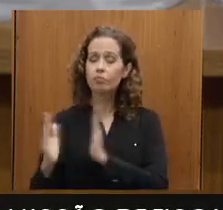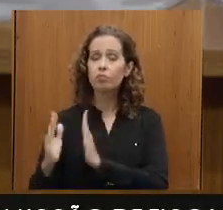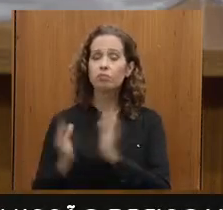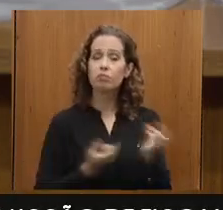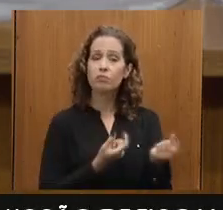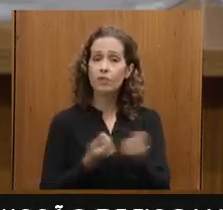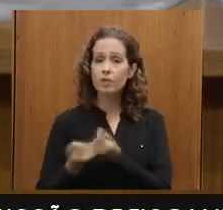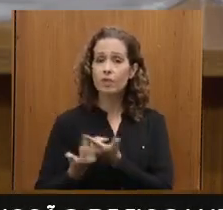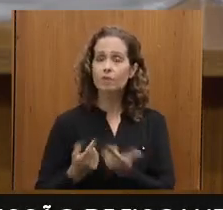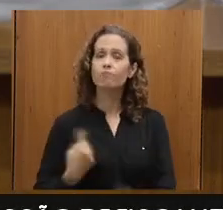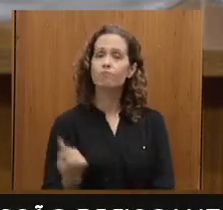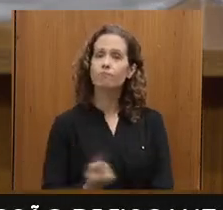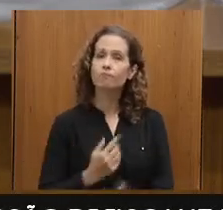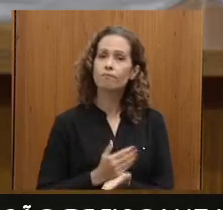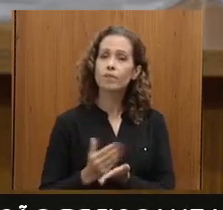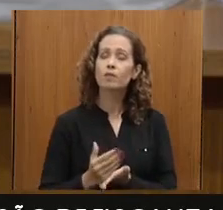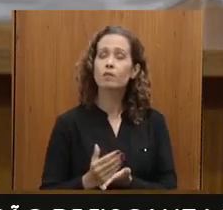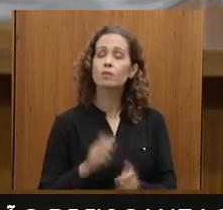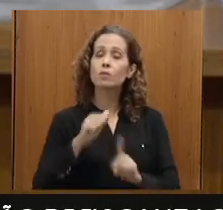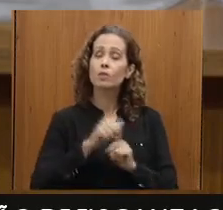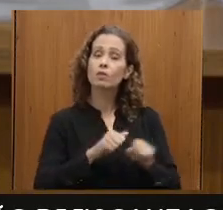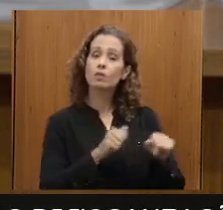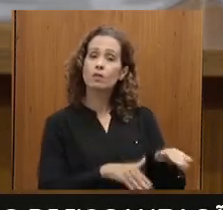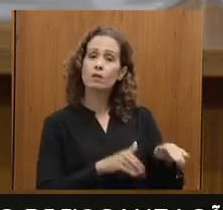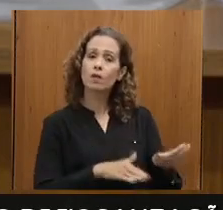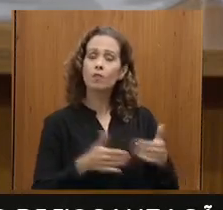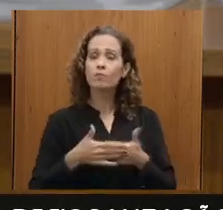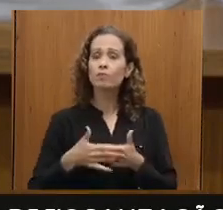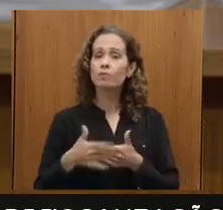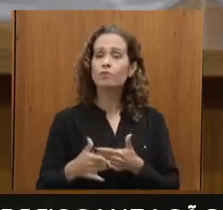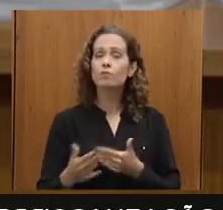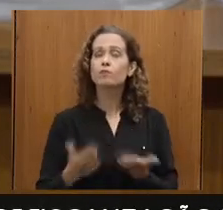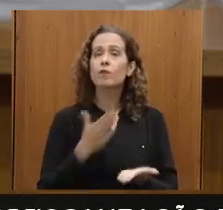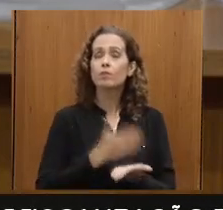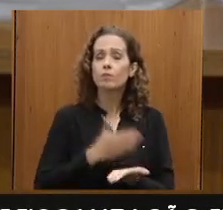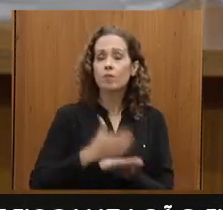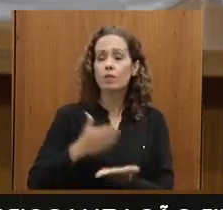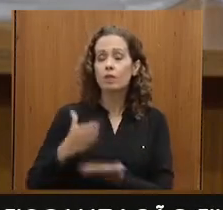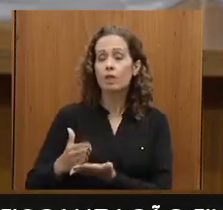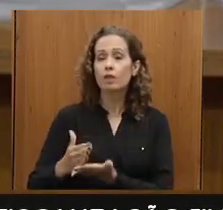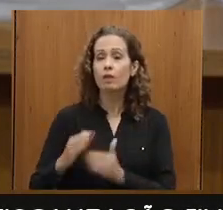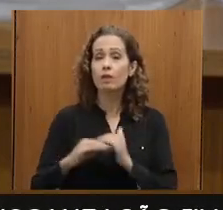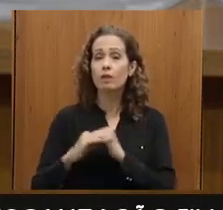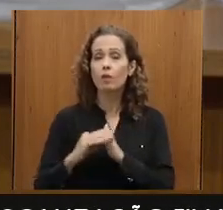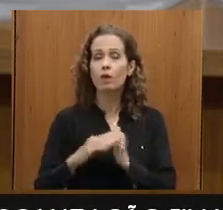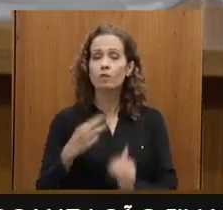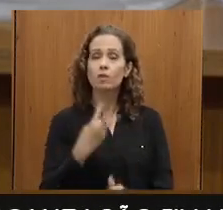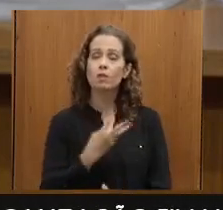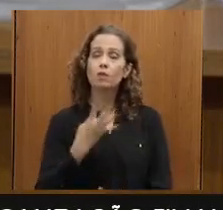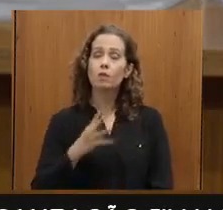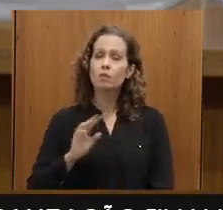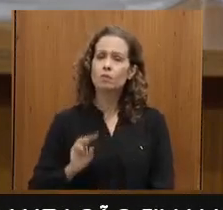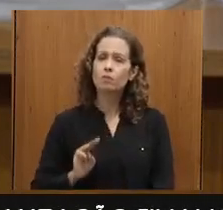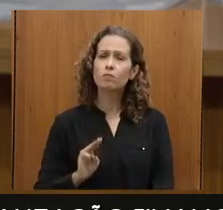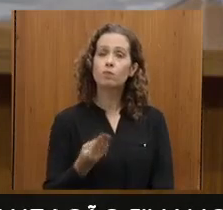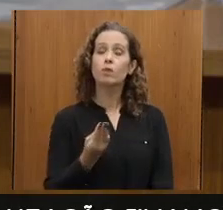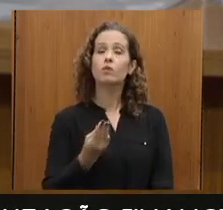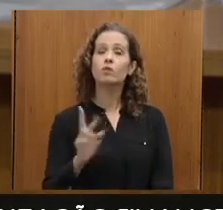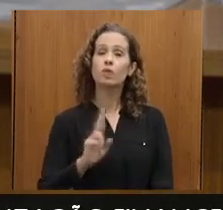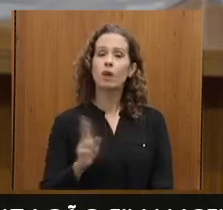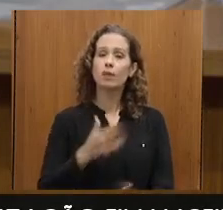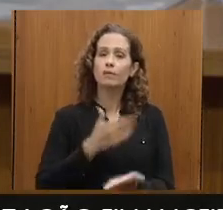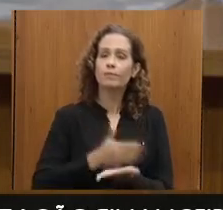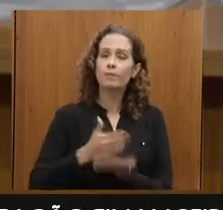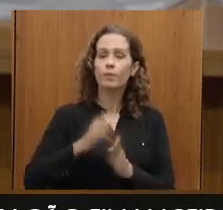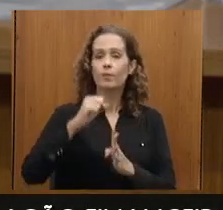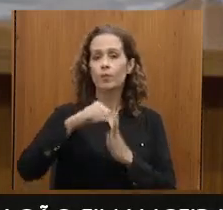volume maior, no mês de setembro, e, a partir daí, temos parcelas iguais do valor de 34 milhões de reais mensais.